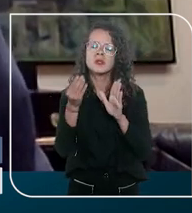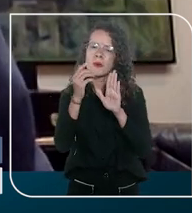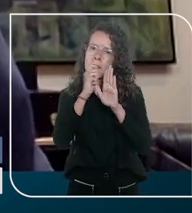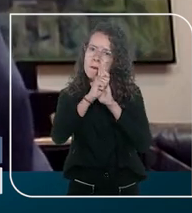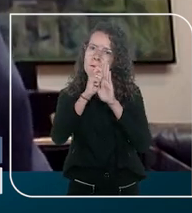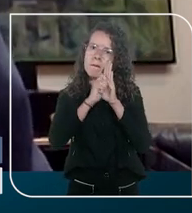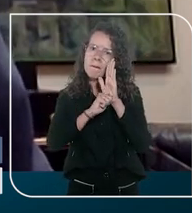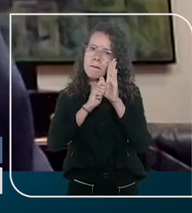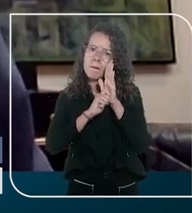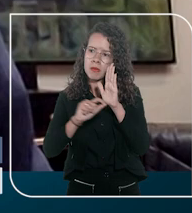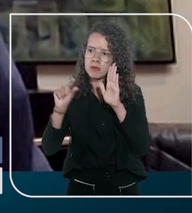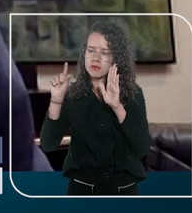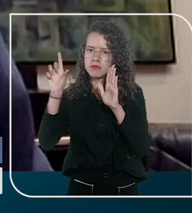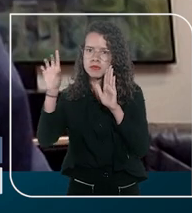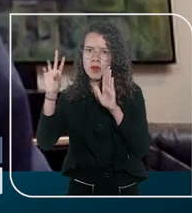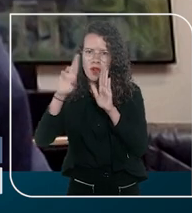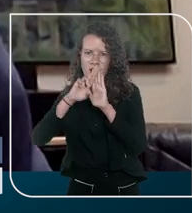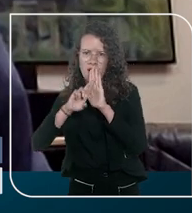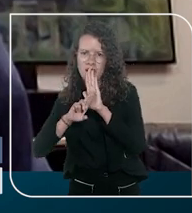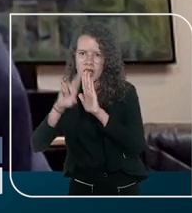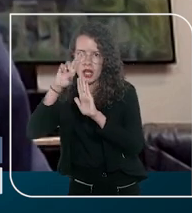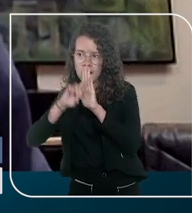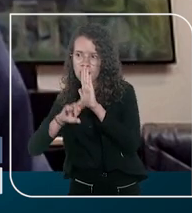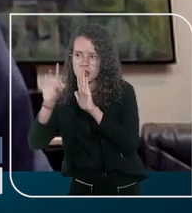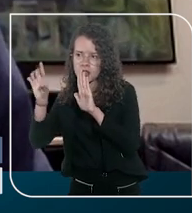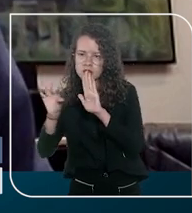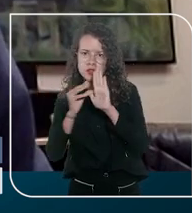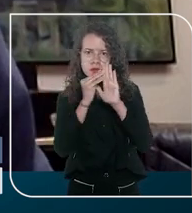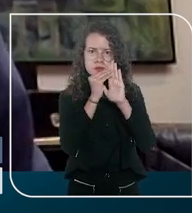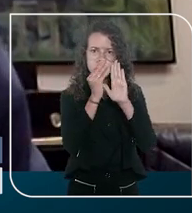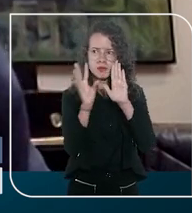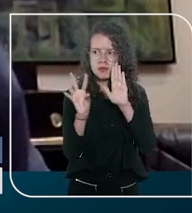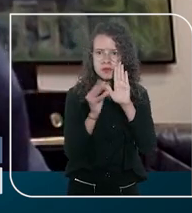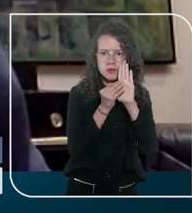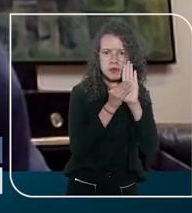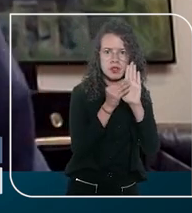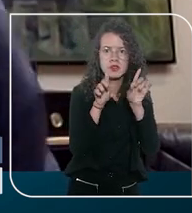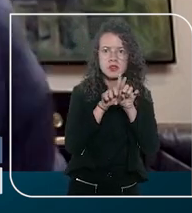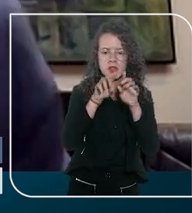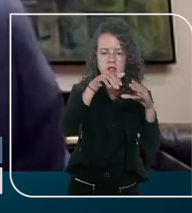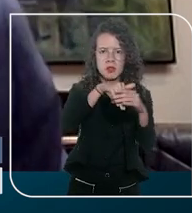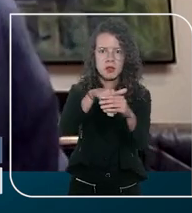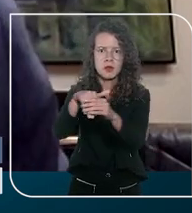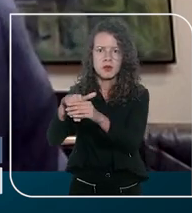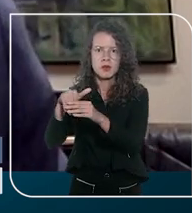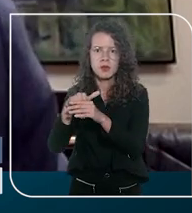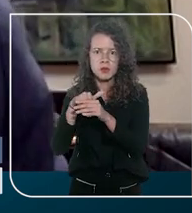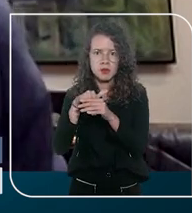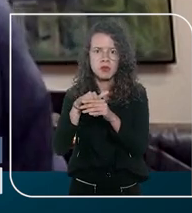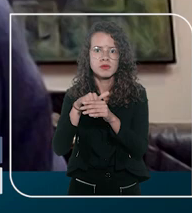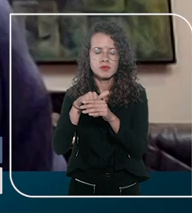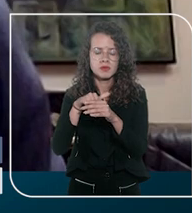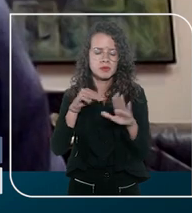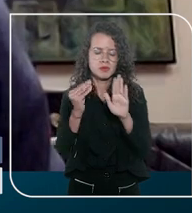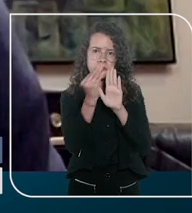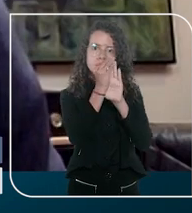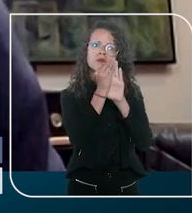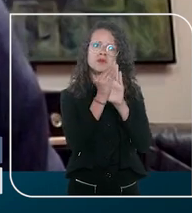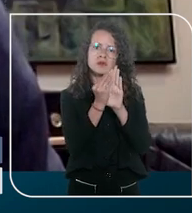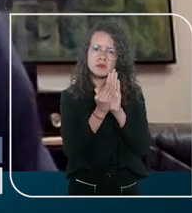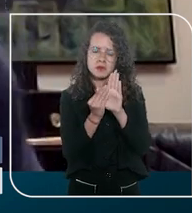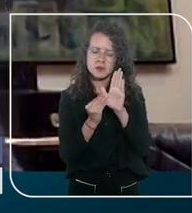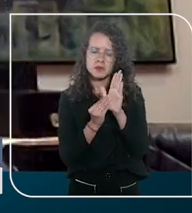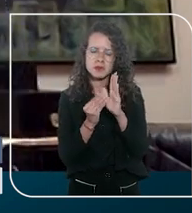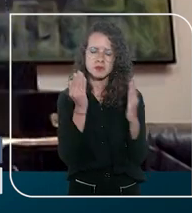transcrição de trechos do relatório e do voto dos acórdãos recorrido e paradigma, realizando-se o cotejo analítico entre